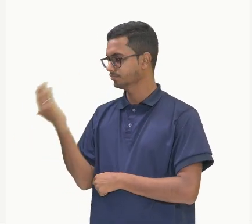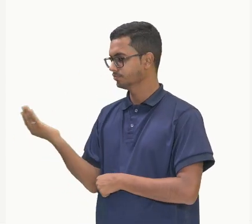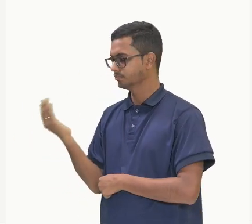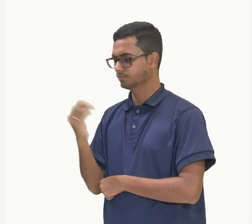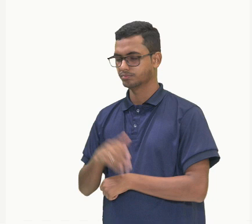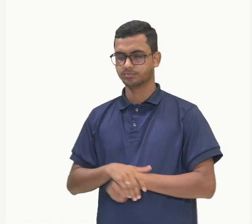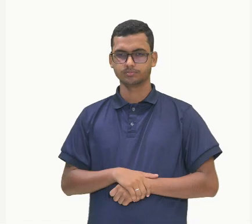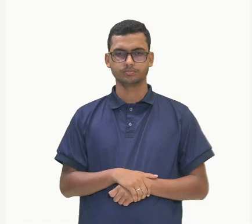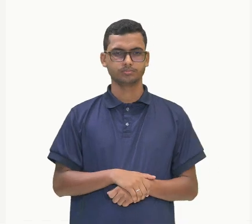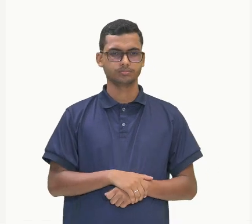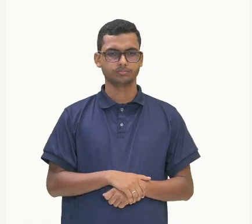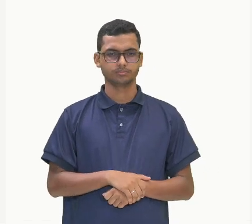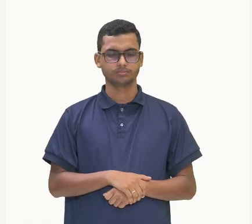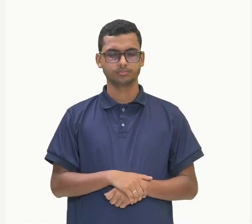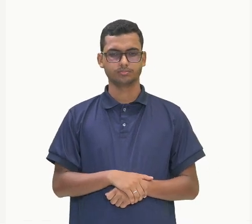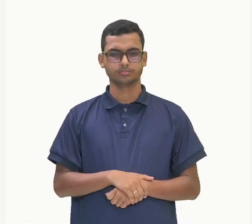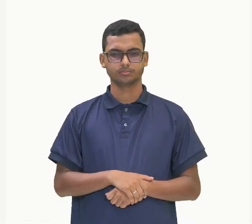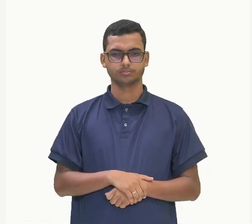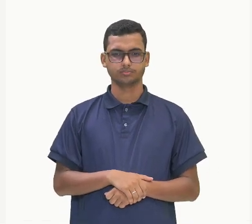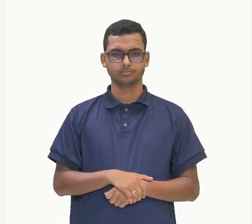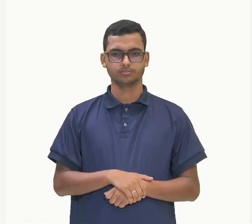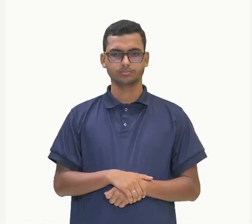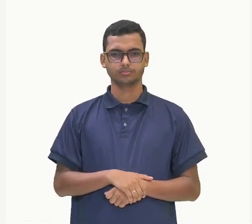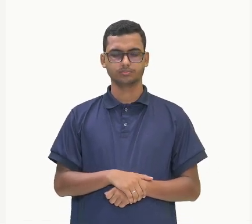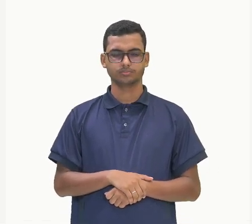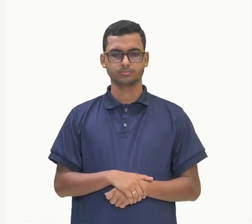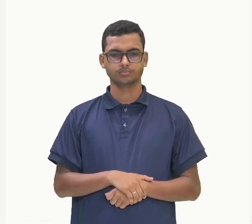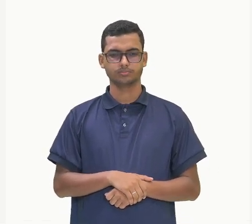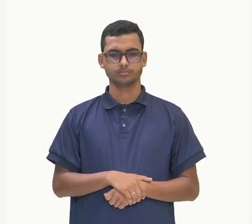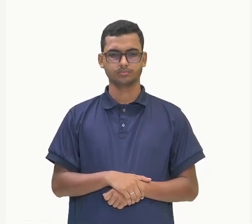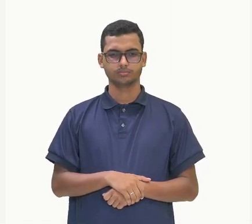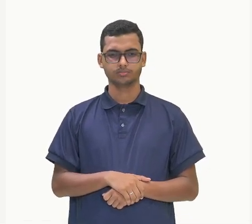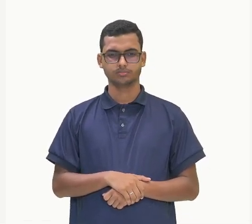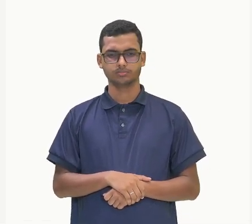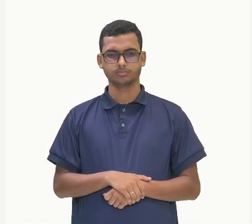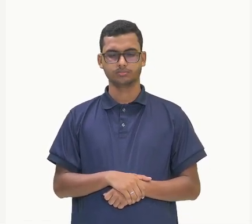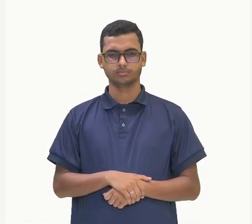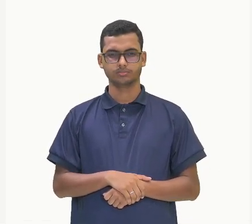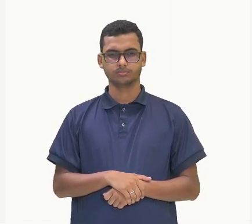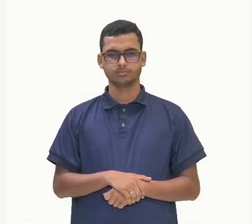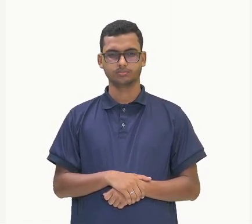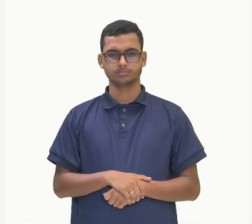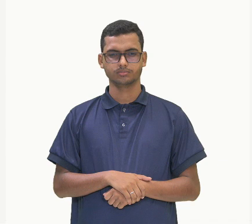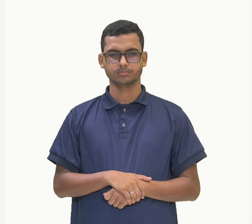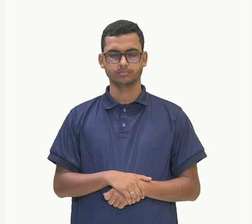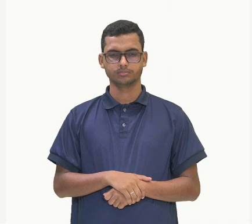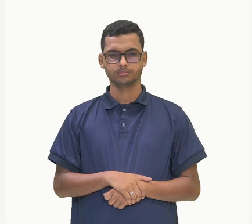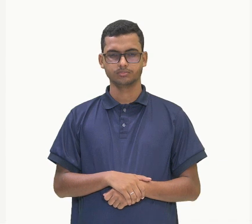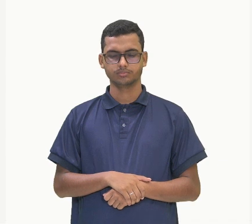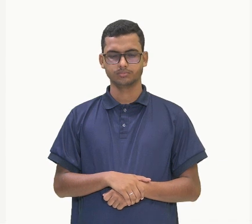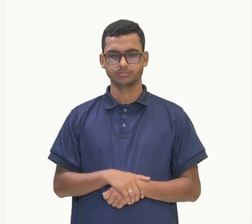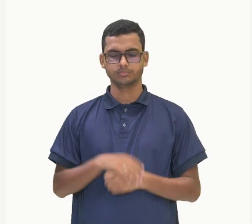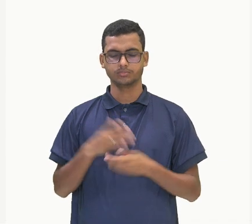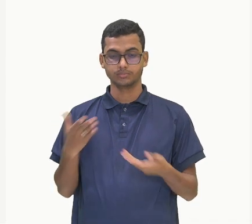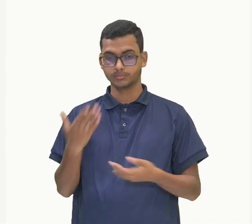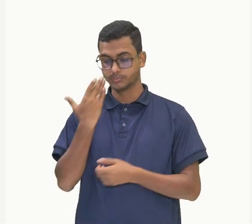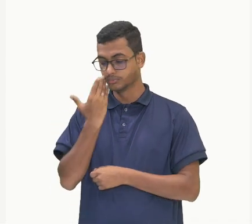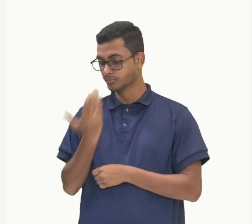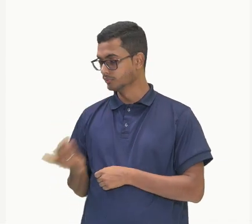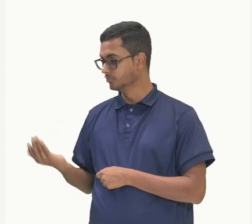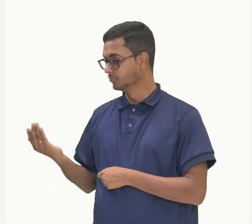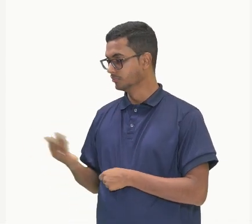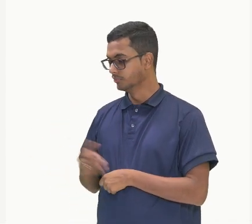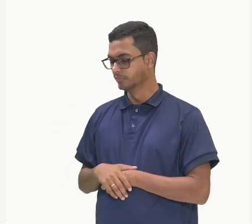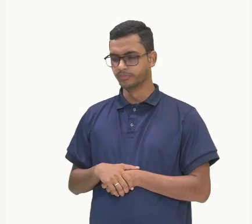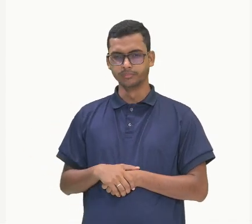certo? Tá, vamos somar. 0 mais 0, 0.